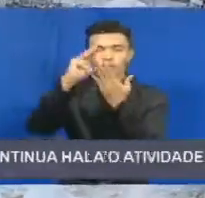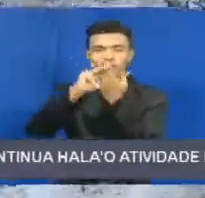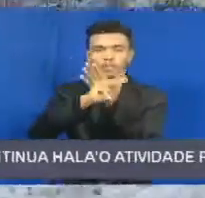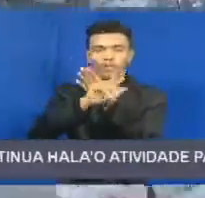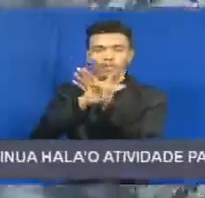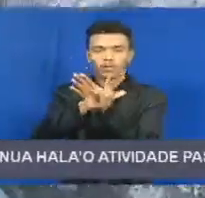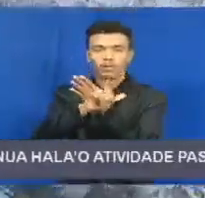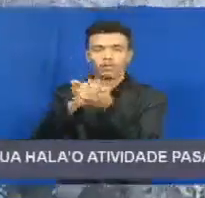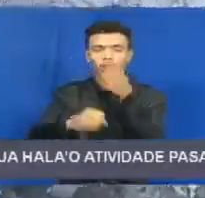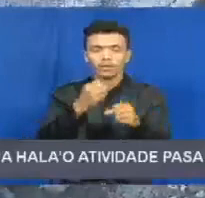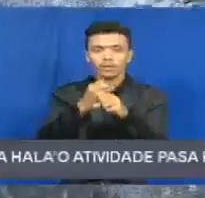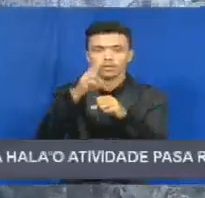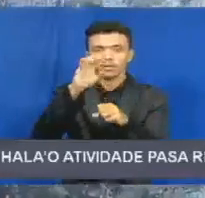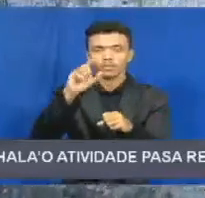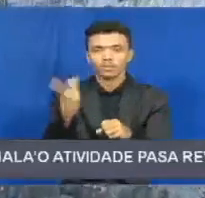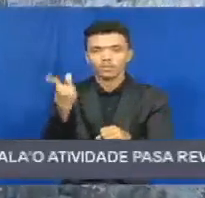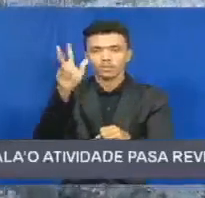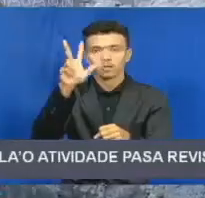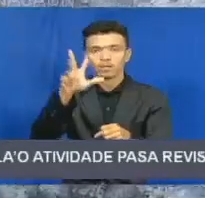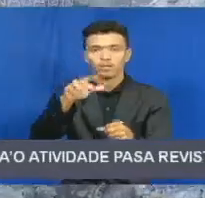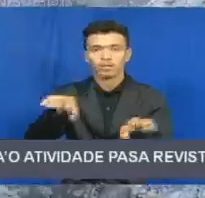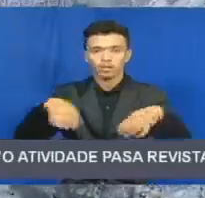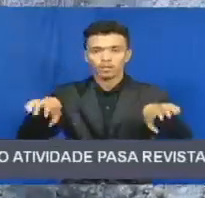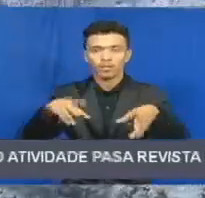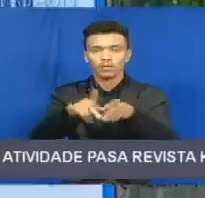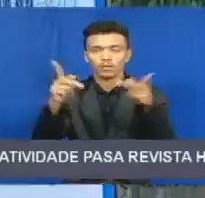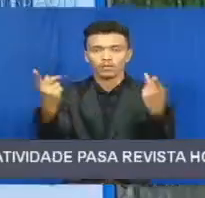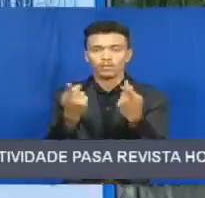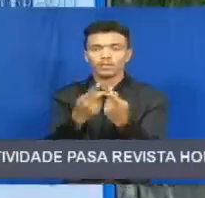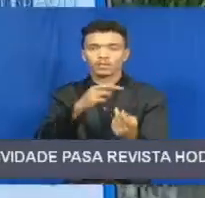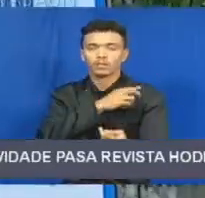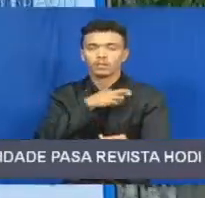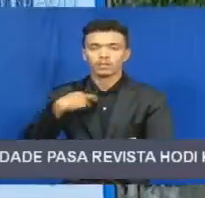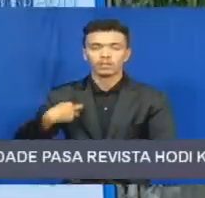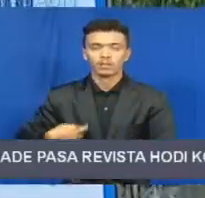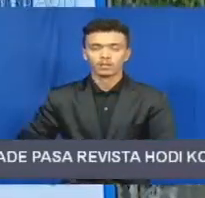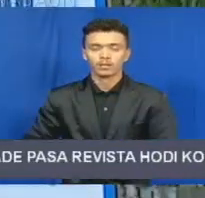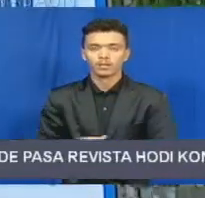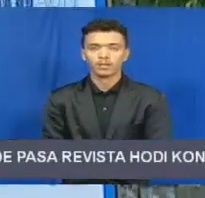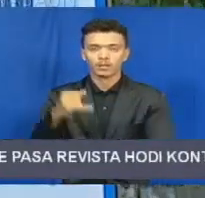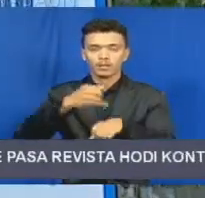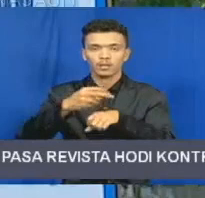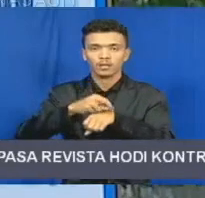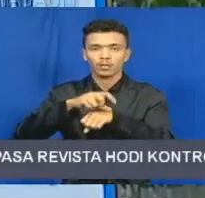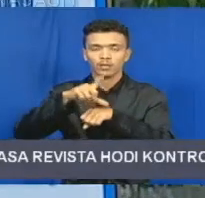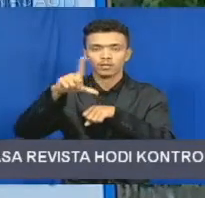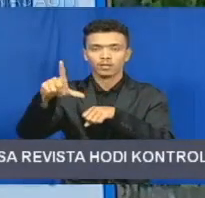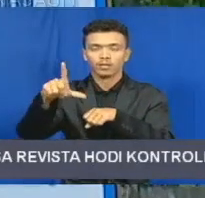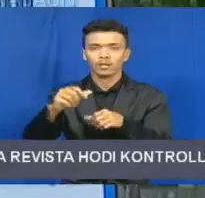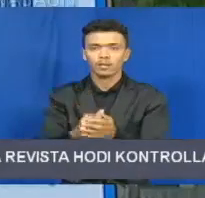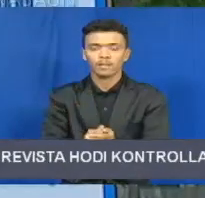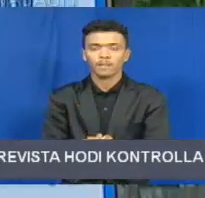Ruanulo Reslintolo. Obra ne car Rusi companhia chinesa. China Sandong International Economic.